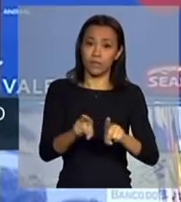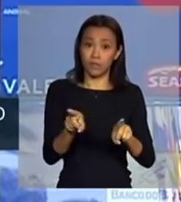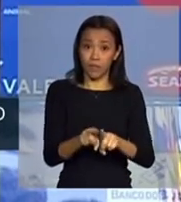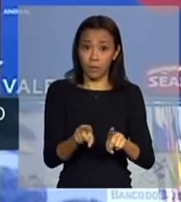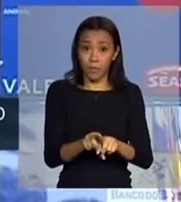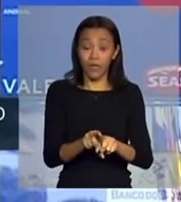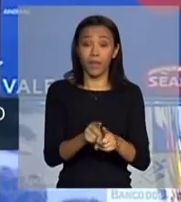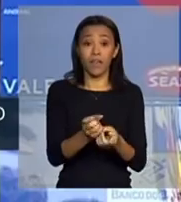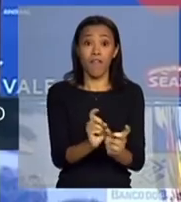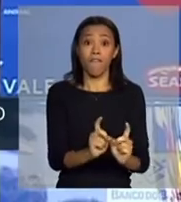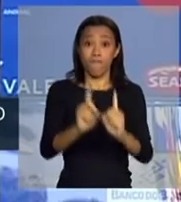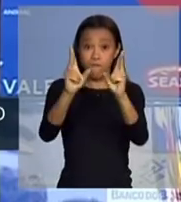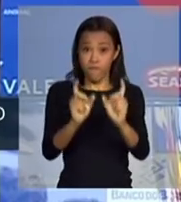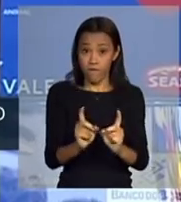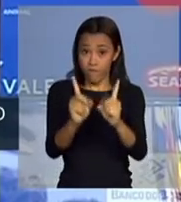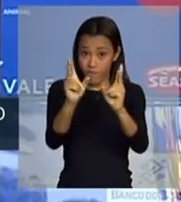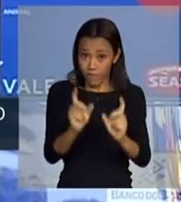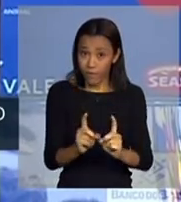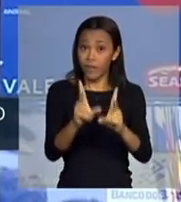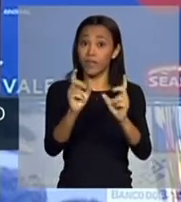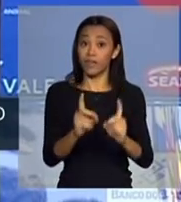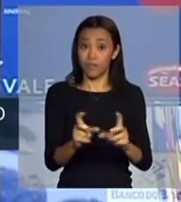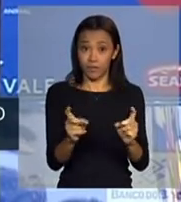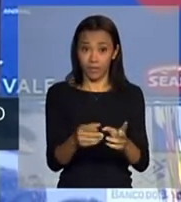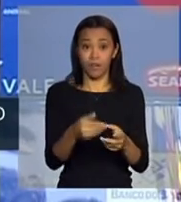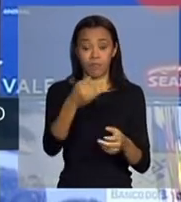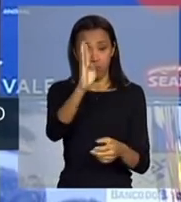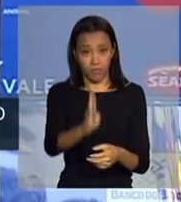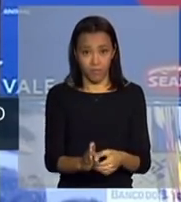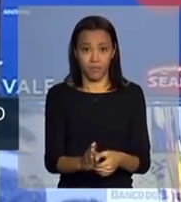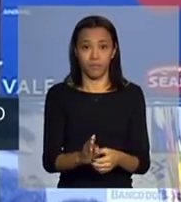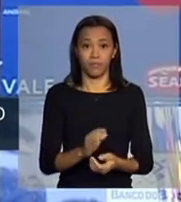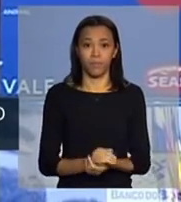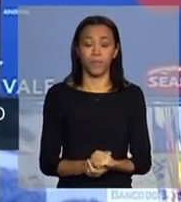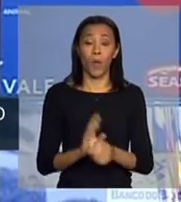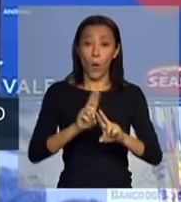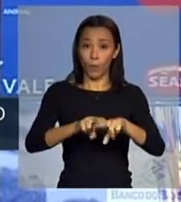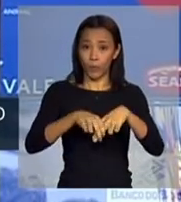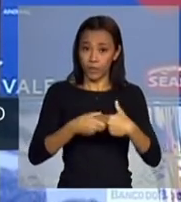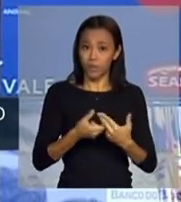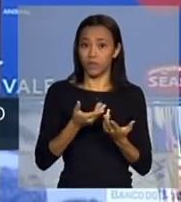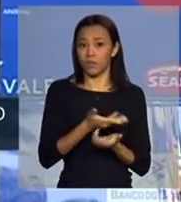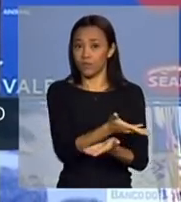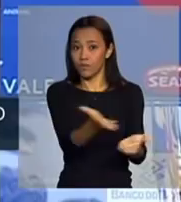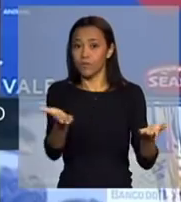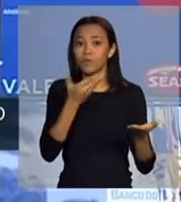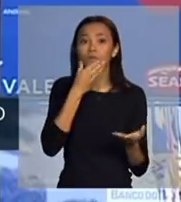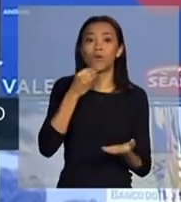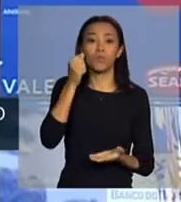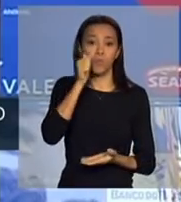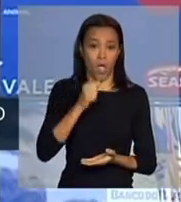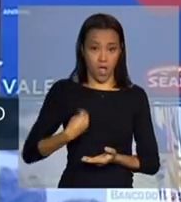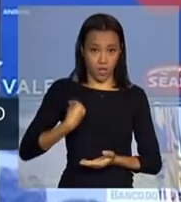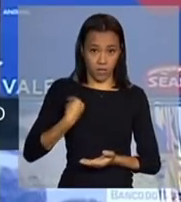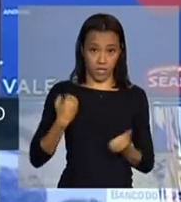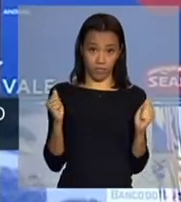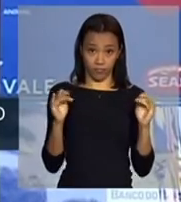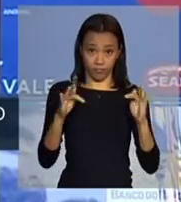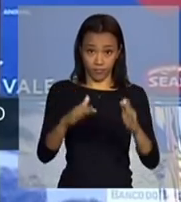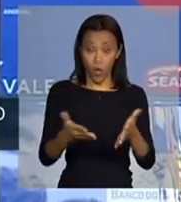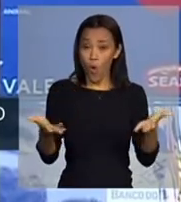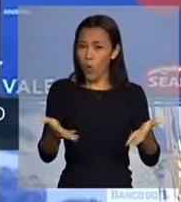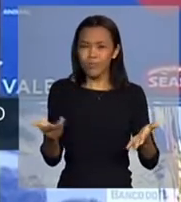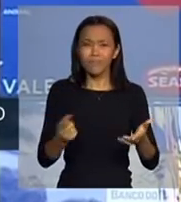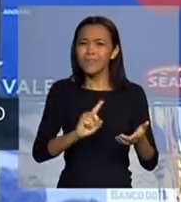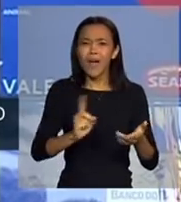das exportações para a balança comercial do país. Por isso, senhoras e senhores, hoje não vamos discorrer